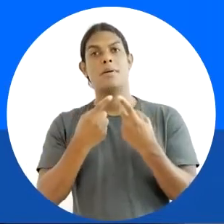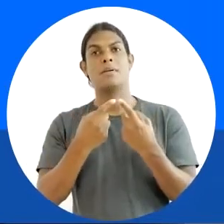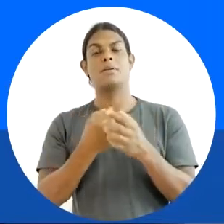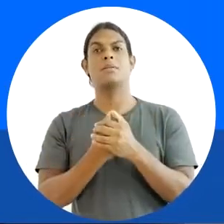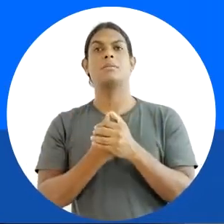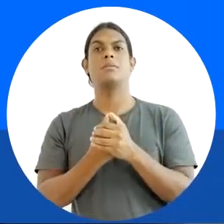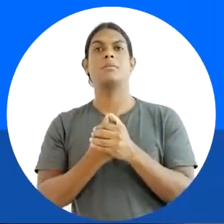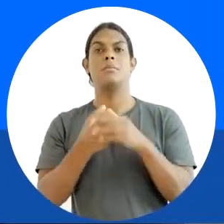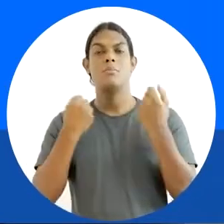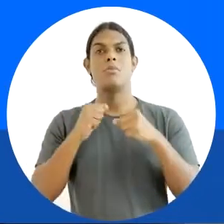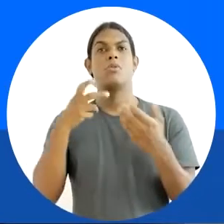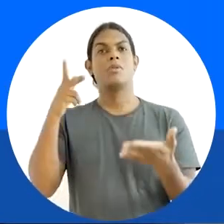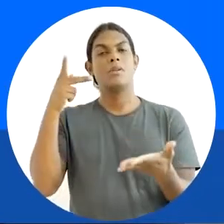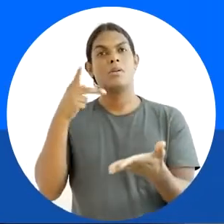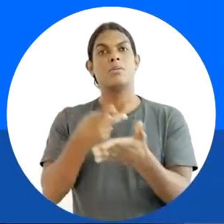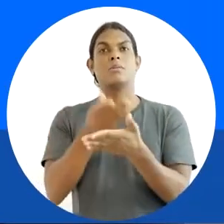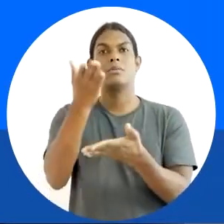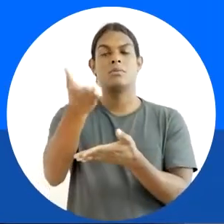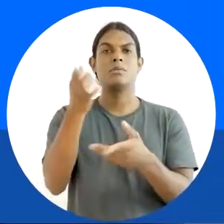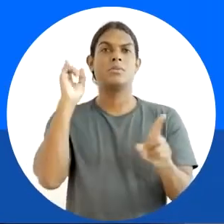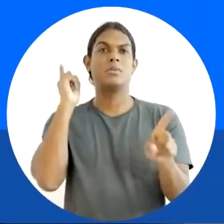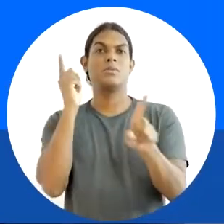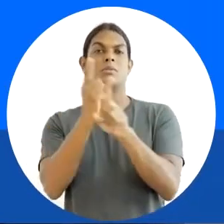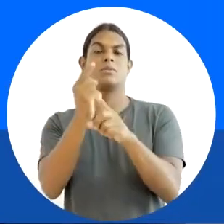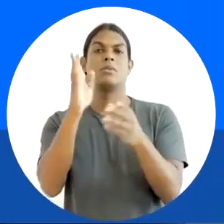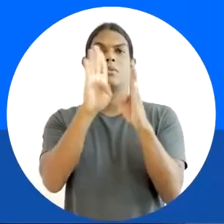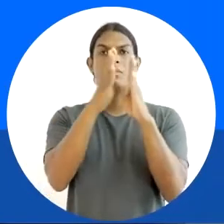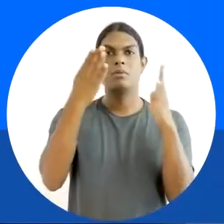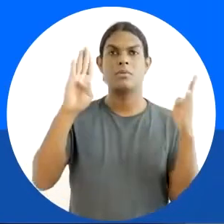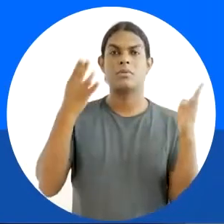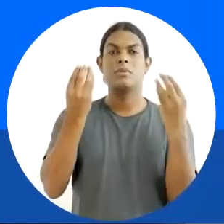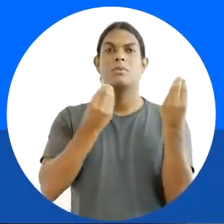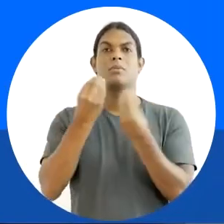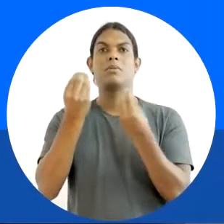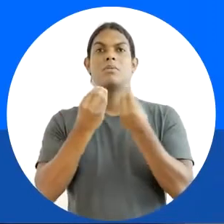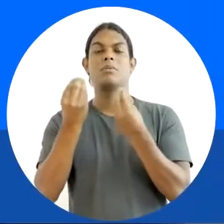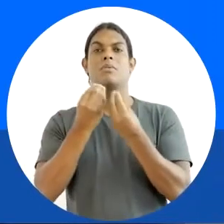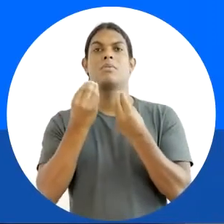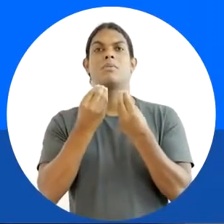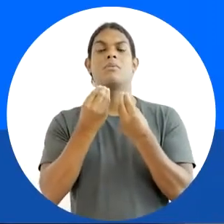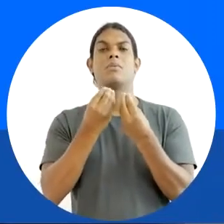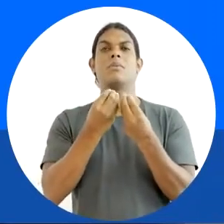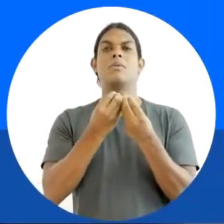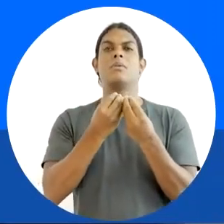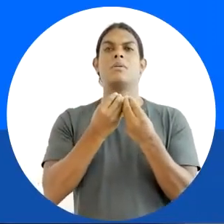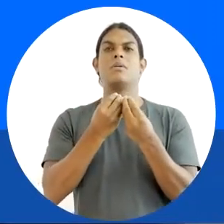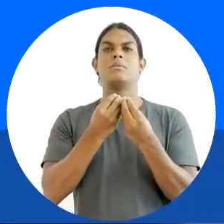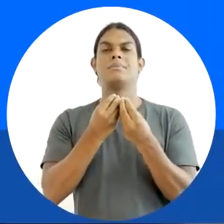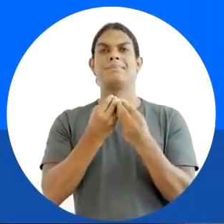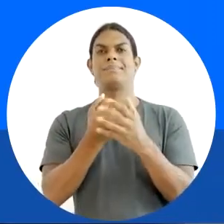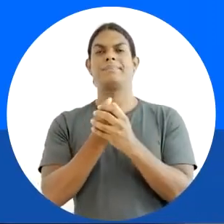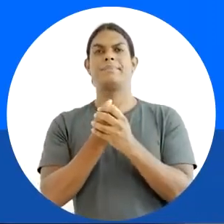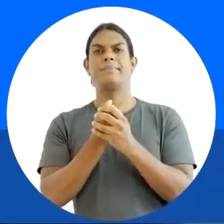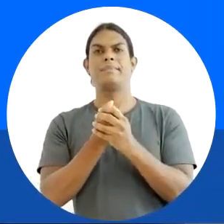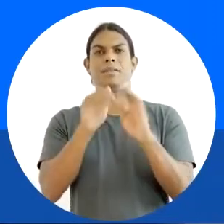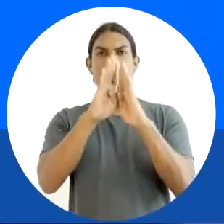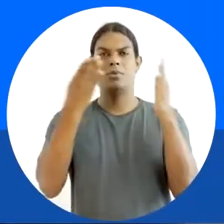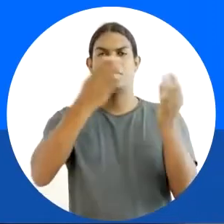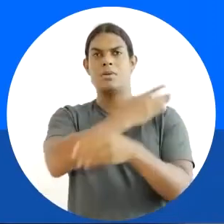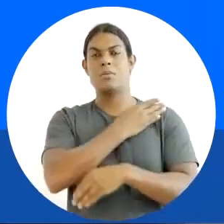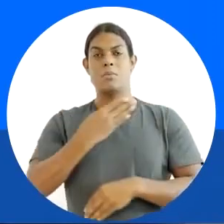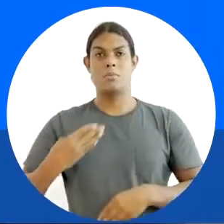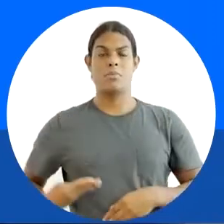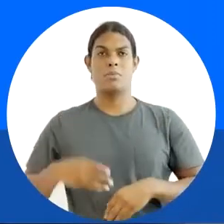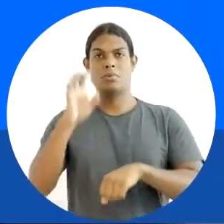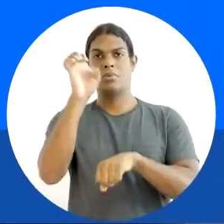de vocês verem em alguma biblioteca ainda, como a Biblioteca Pública Estadual de Pernambuco, ainda utiliza